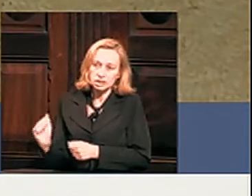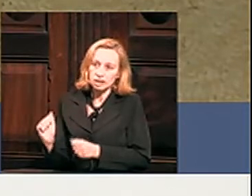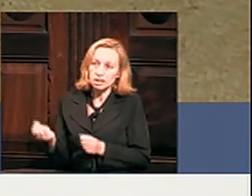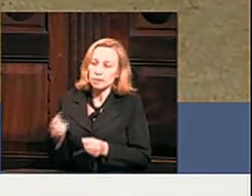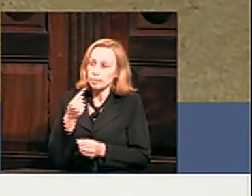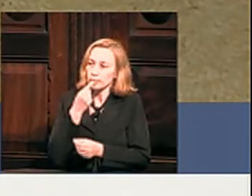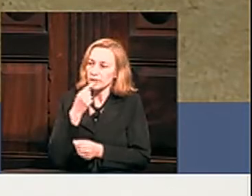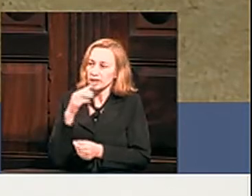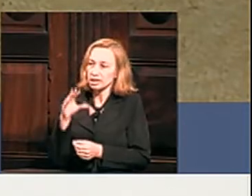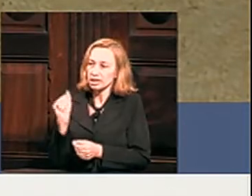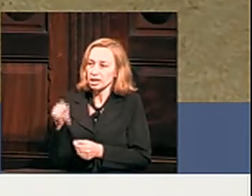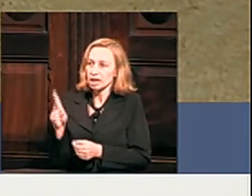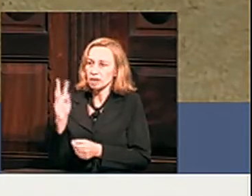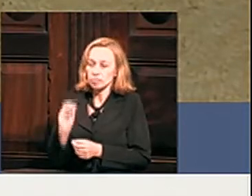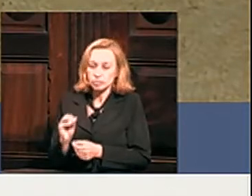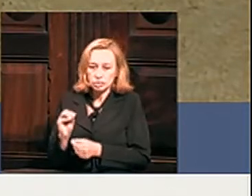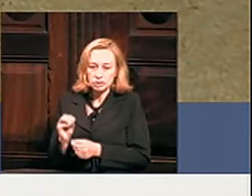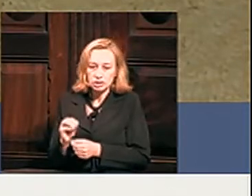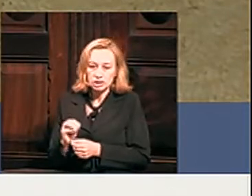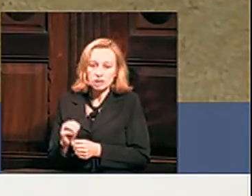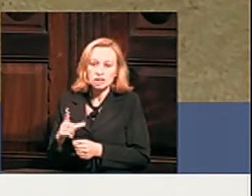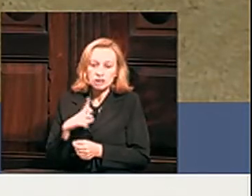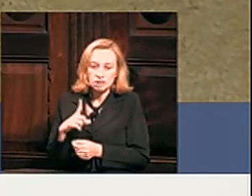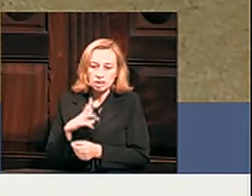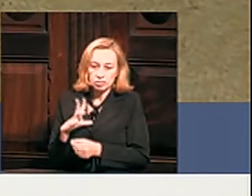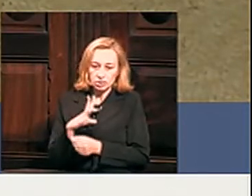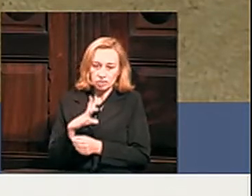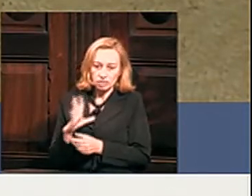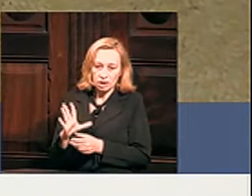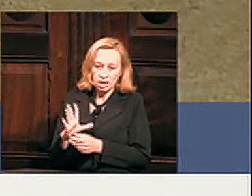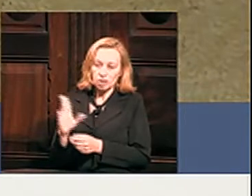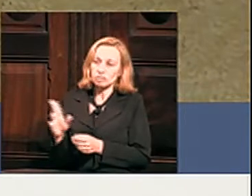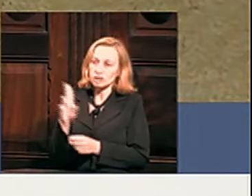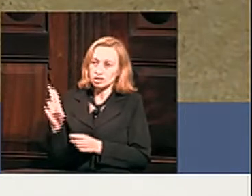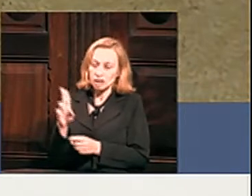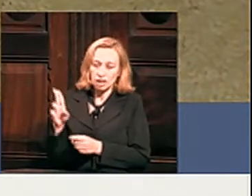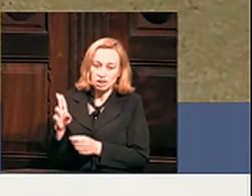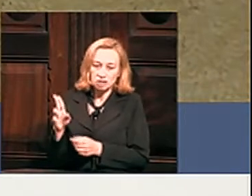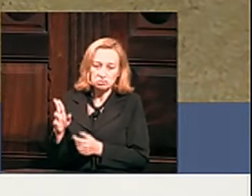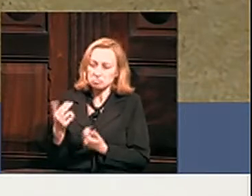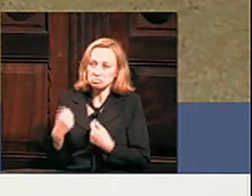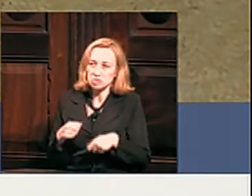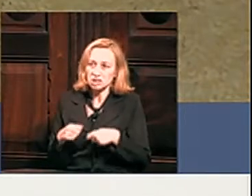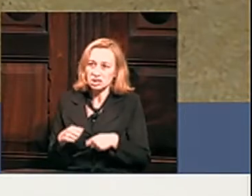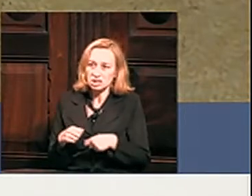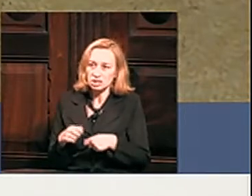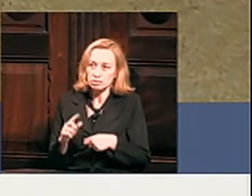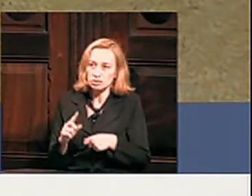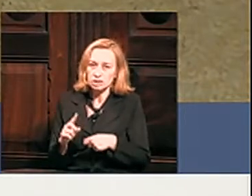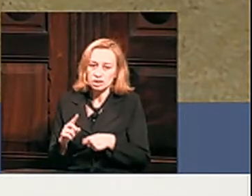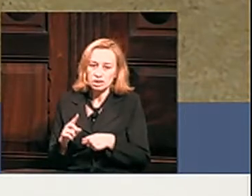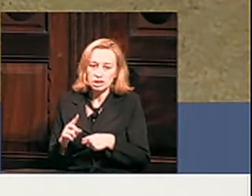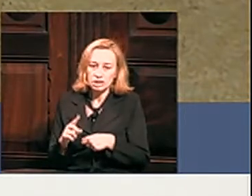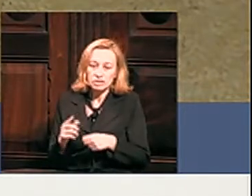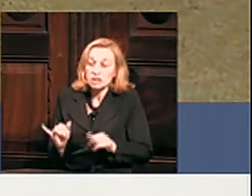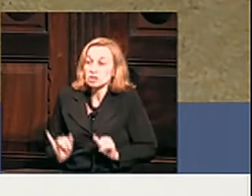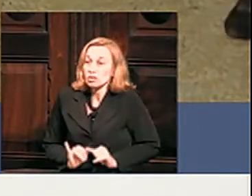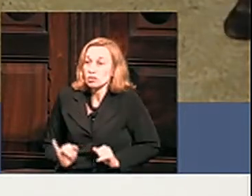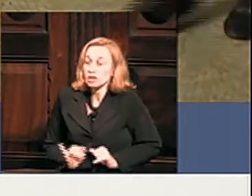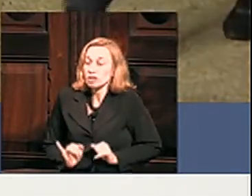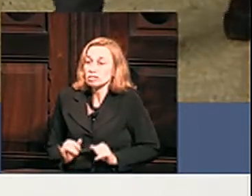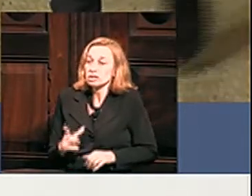uma progressão com autonomia universitária e que isso não precise passar por mão de governador nenhum, que seja um